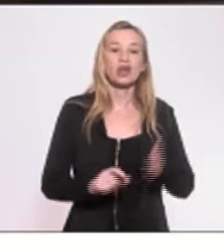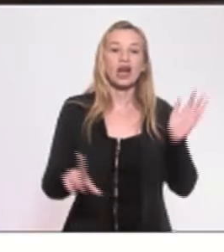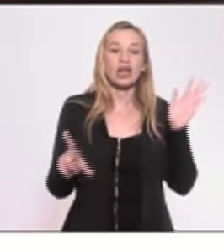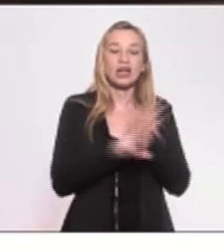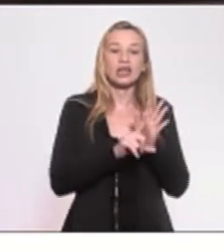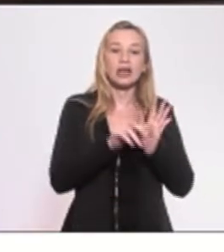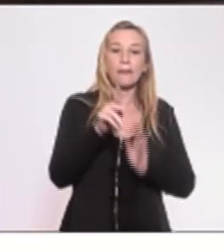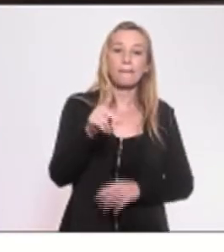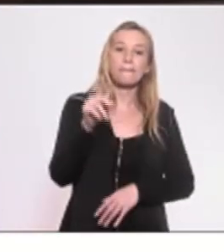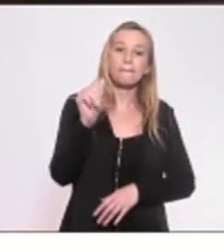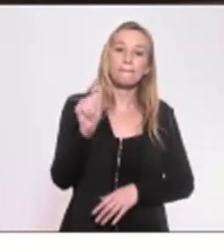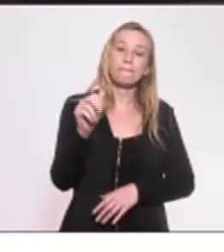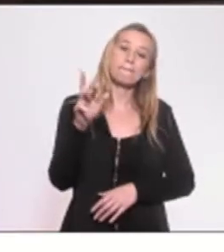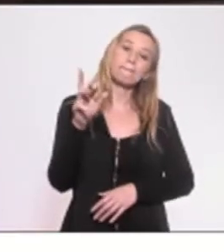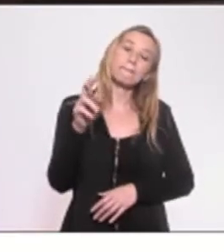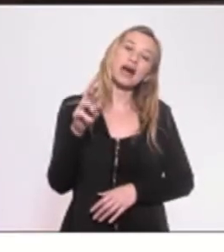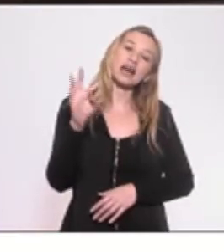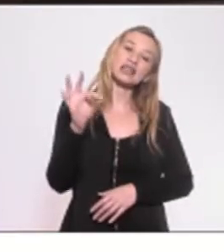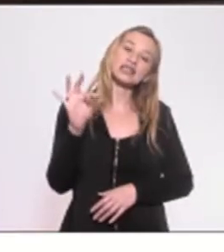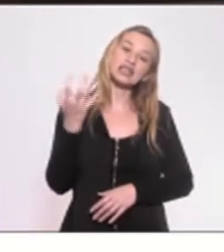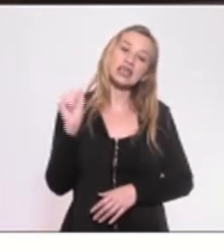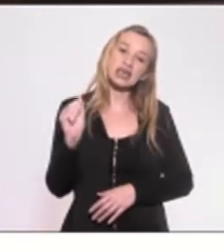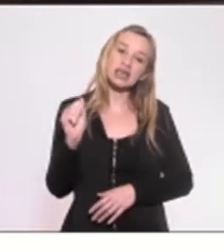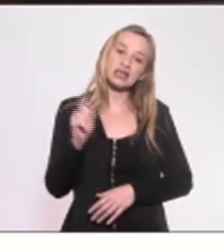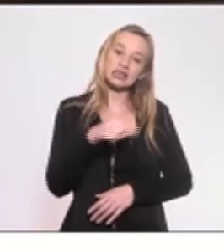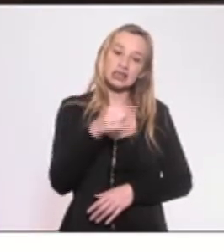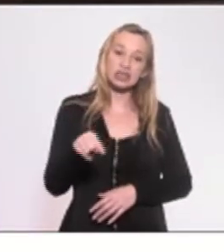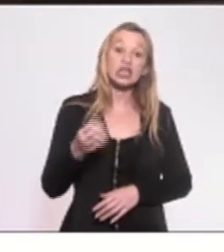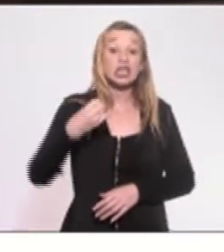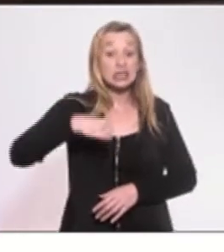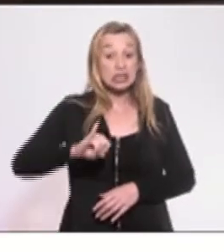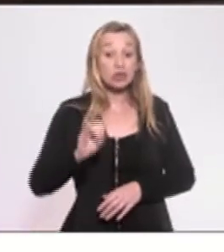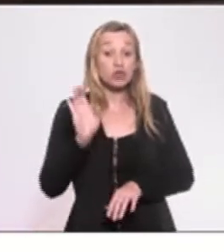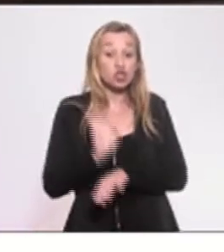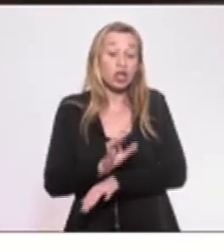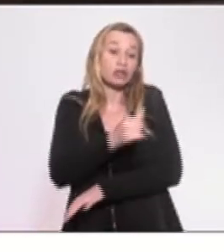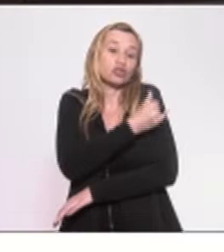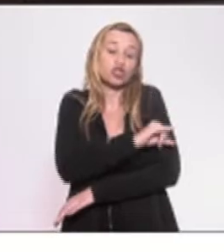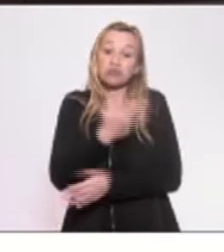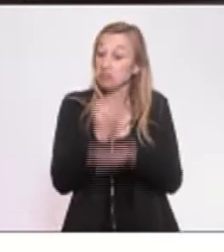partilha. Se o Estado do Rio de Janeiro perder,